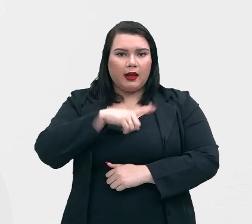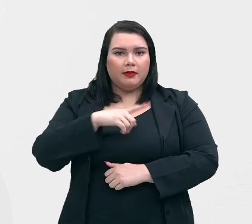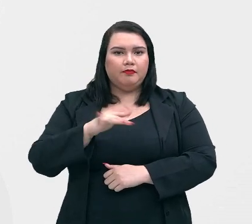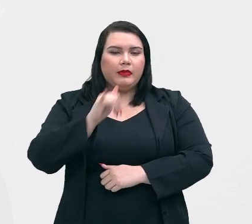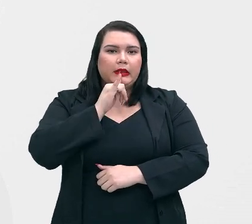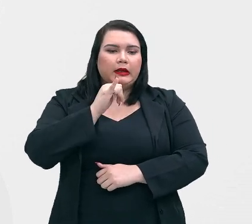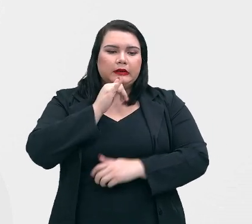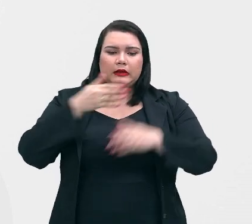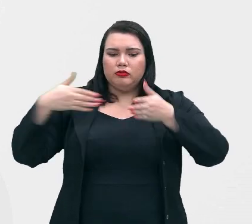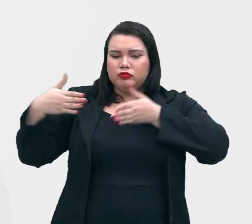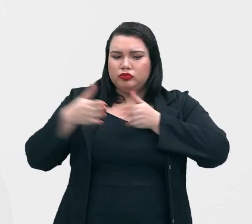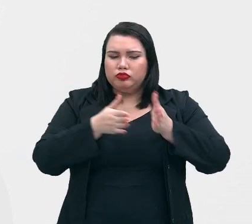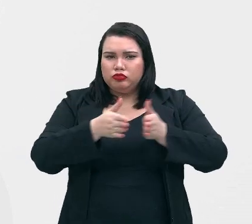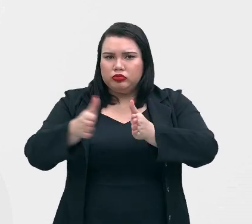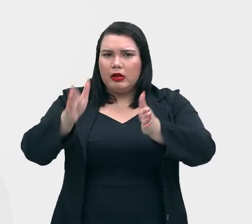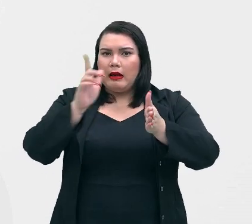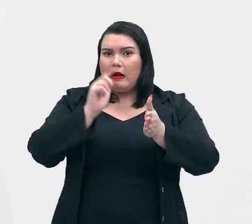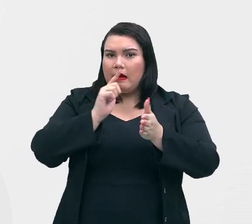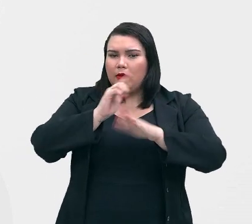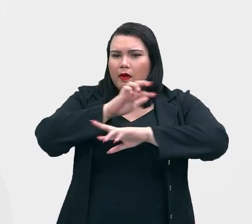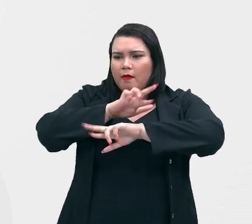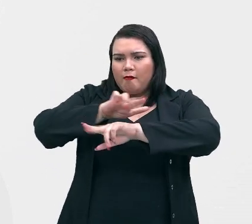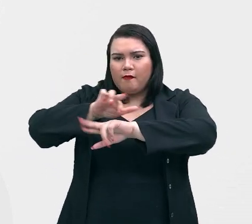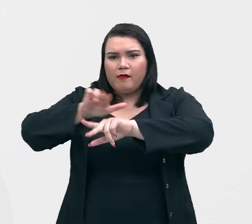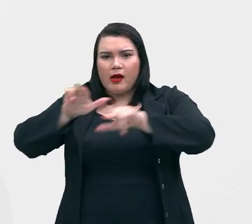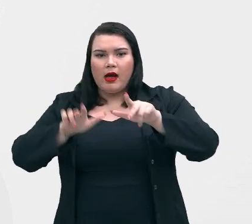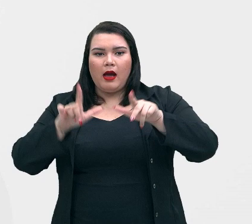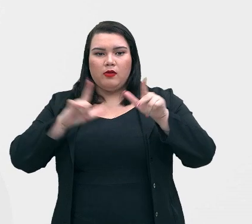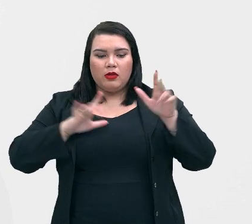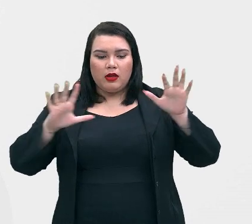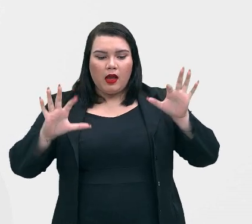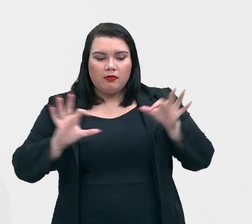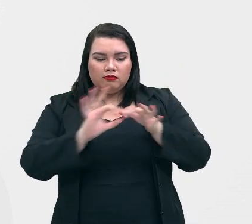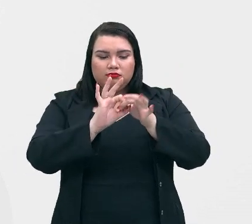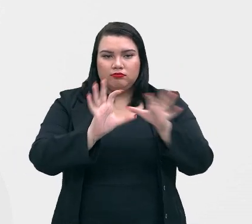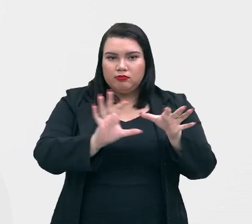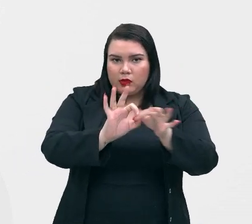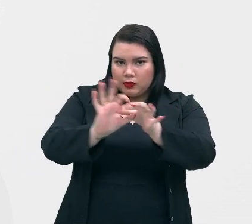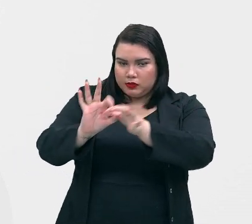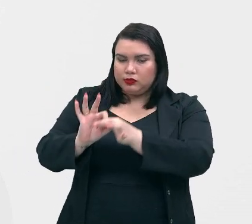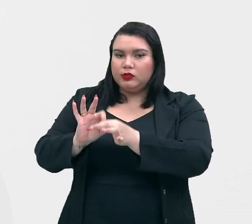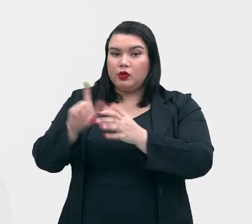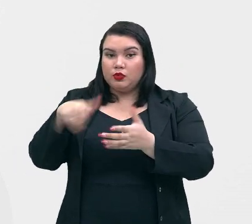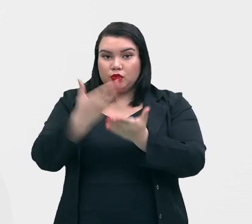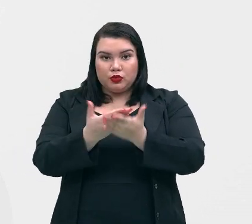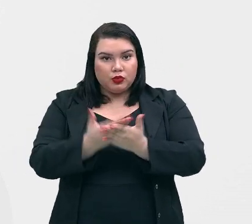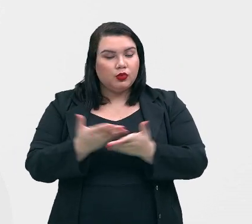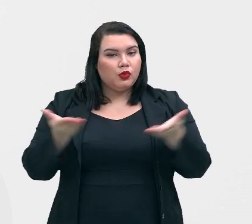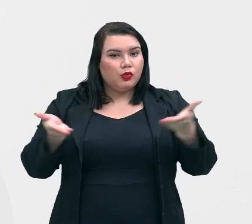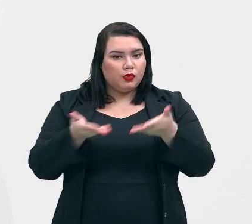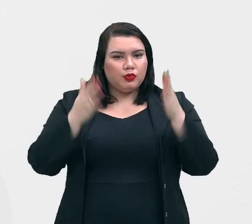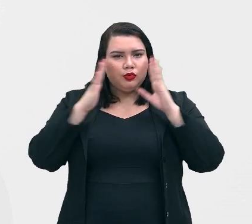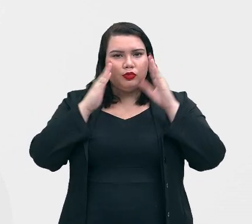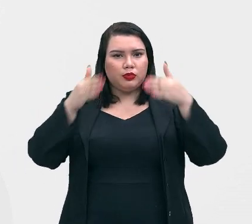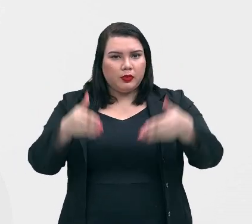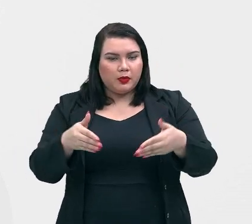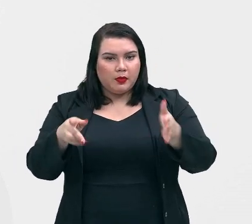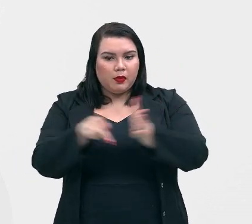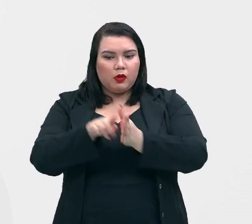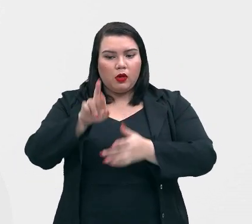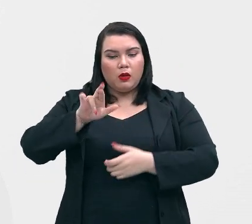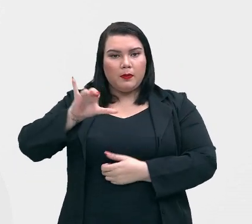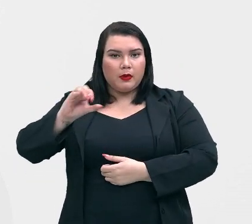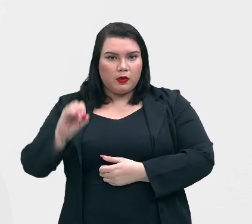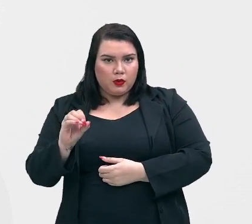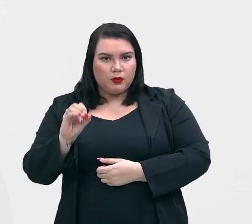rios interligados, certo? Nós estamos estudando sobre hidrografia, tá? A parte dos rios.